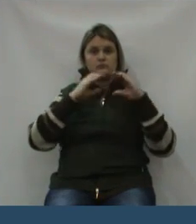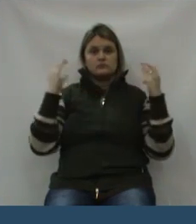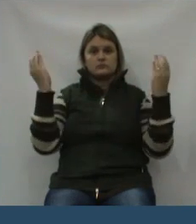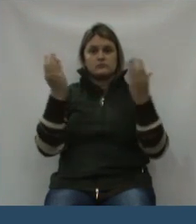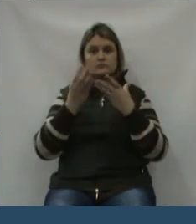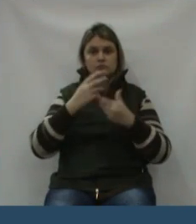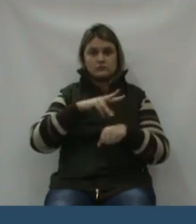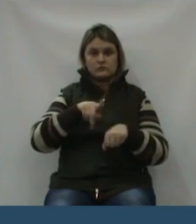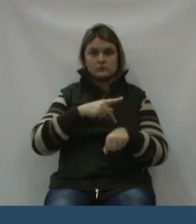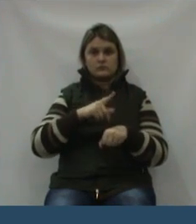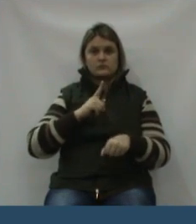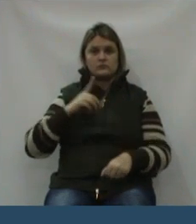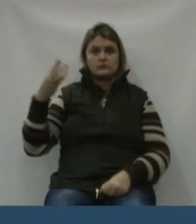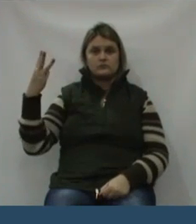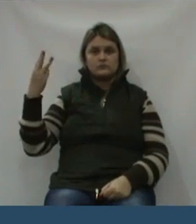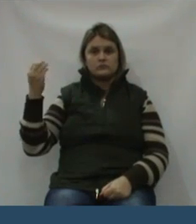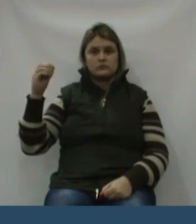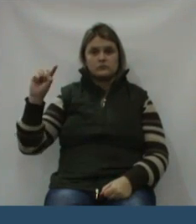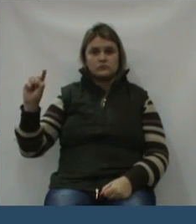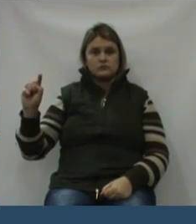Nacional com 30 mil funcionários,